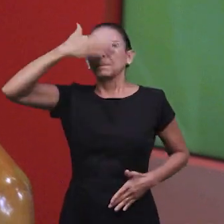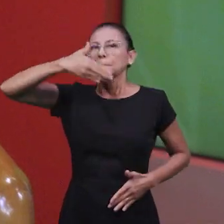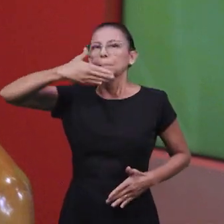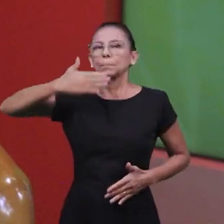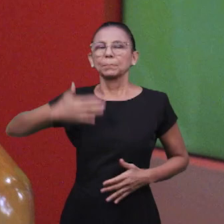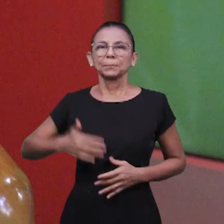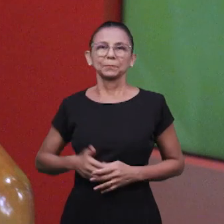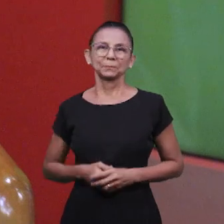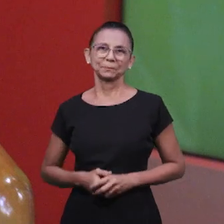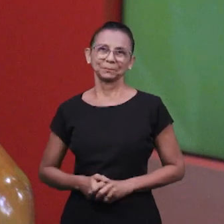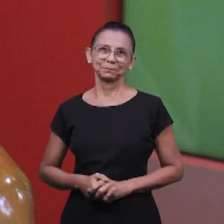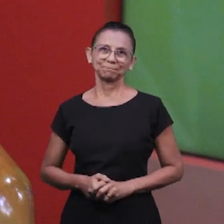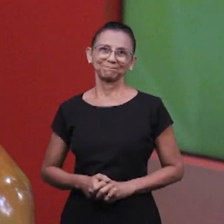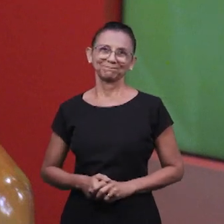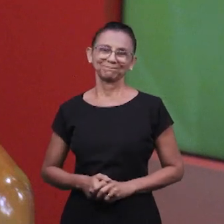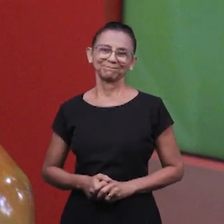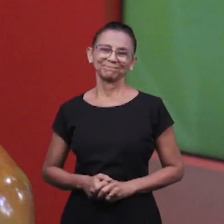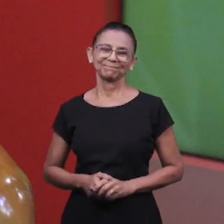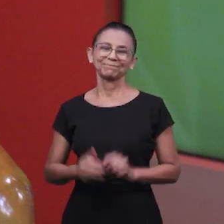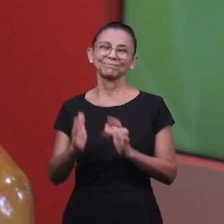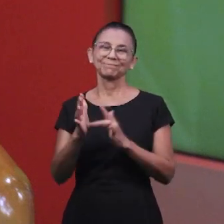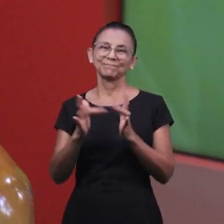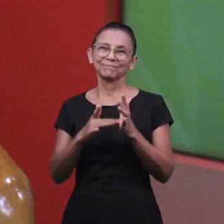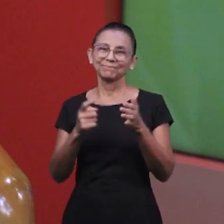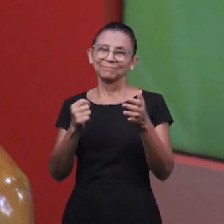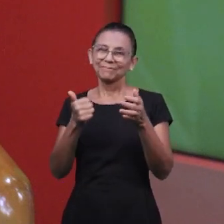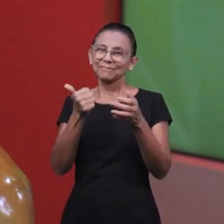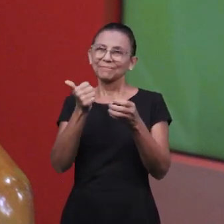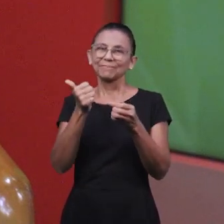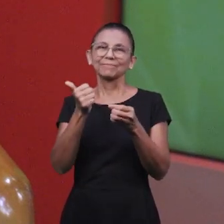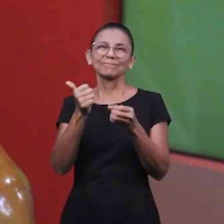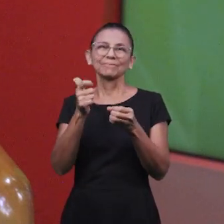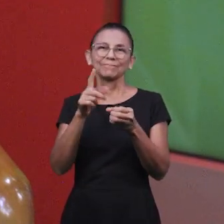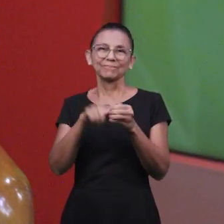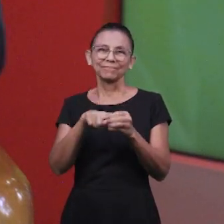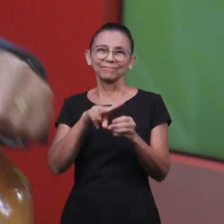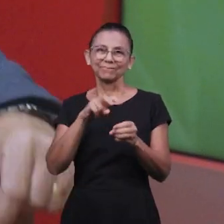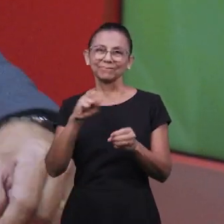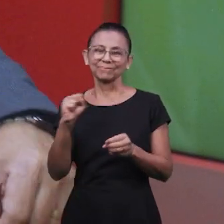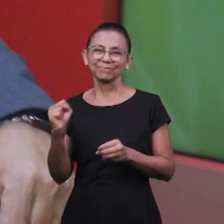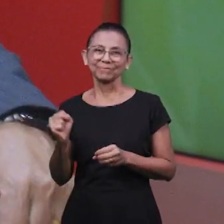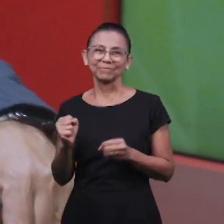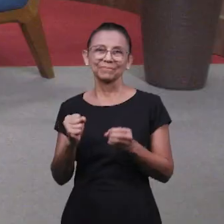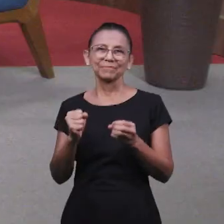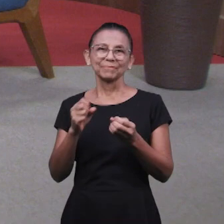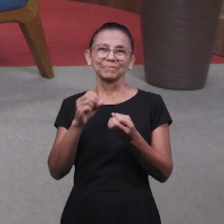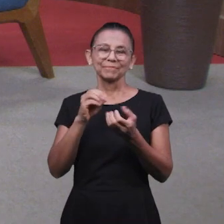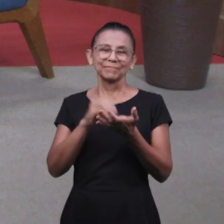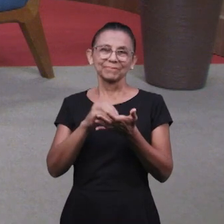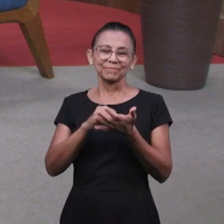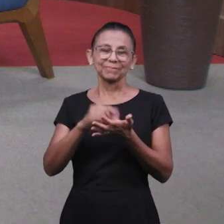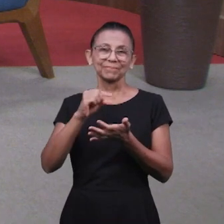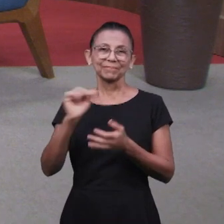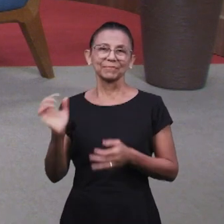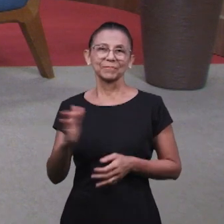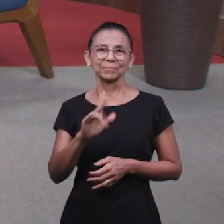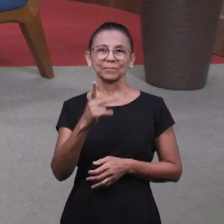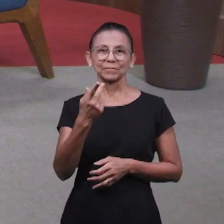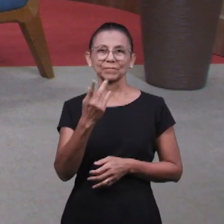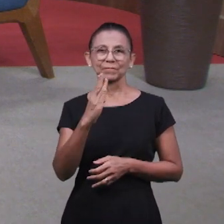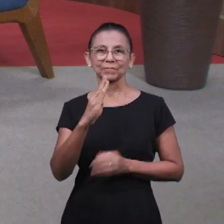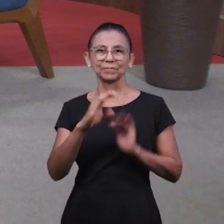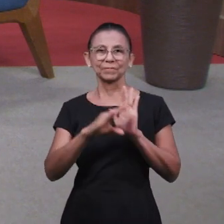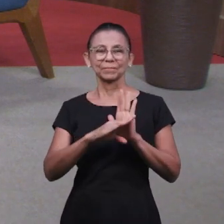atestam, comprovam que o Senhor Jesus está às portas. todas. Glória a Jesus. Vamos ler mais um texto da palavra,